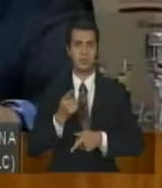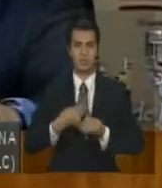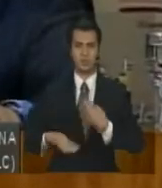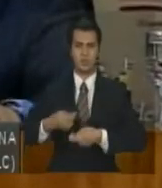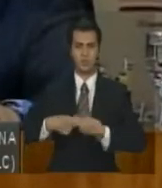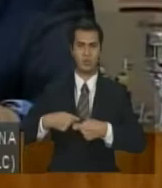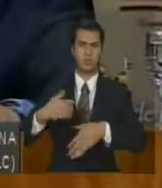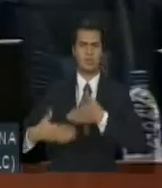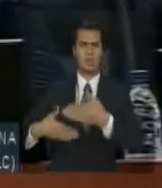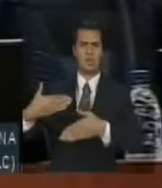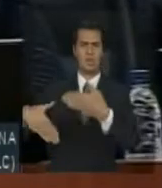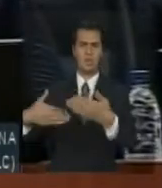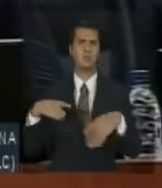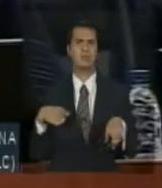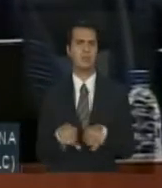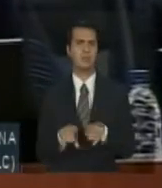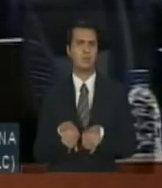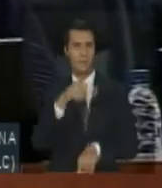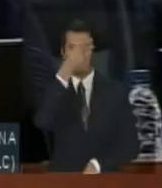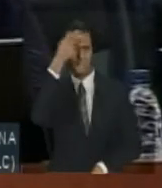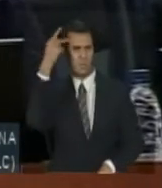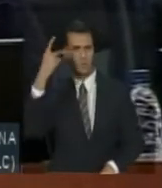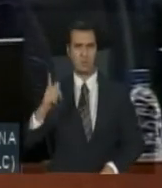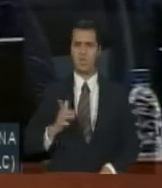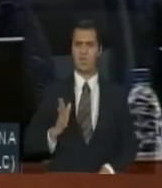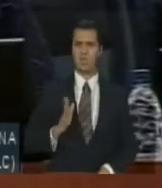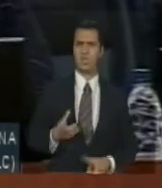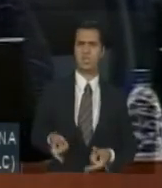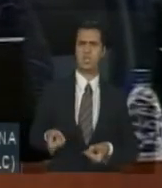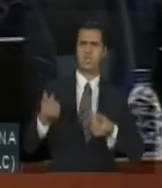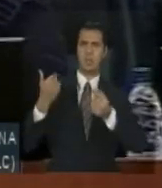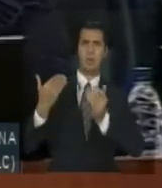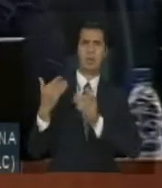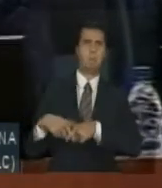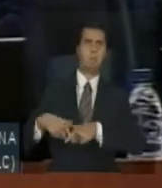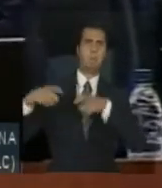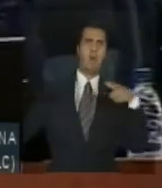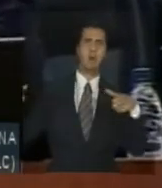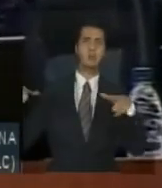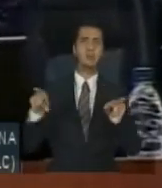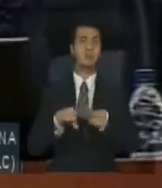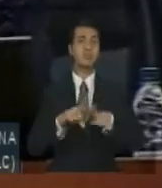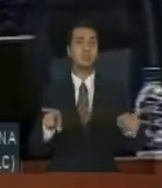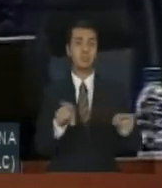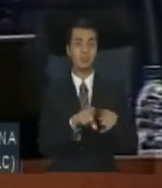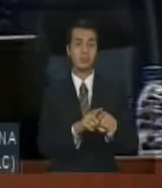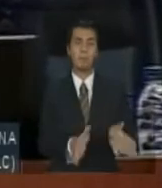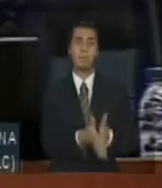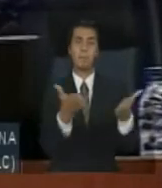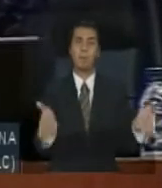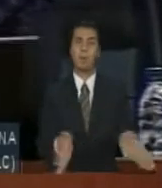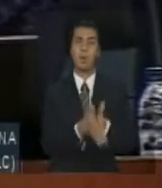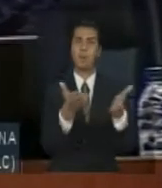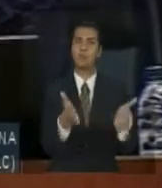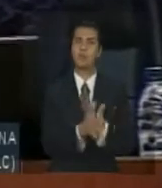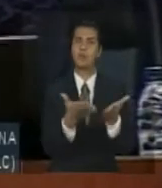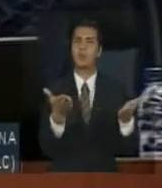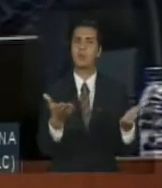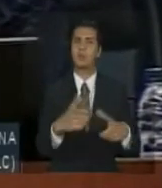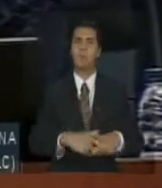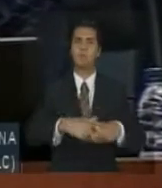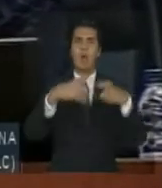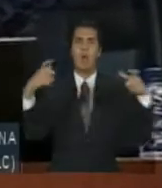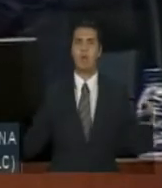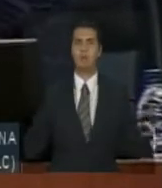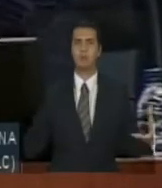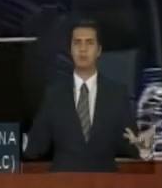dos seus bilionários e um aumento da sua pobreza. Nós estamos vendo regiões em que